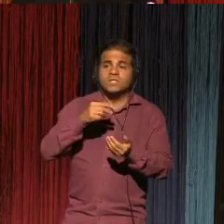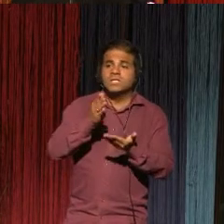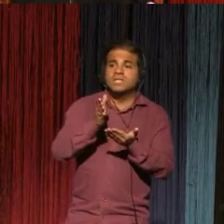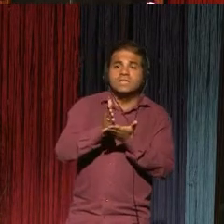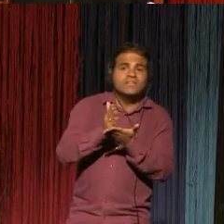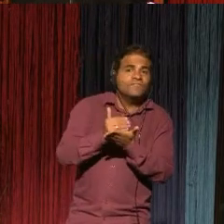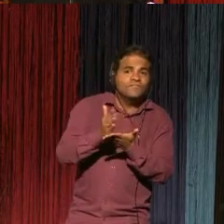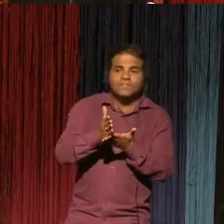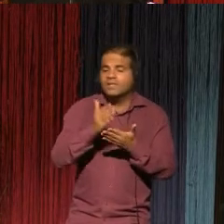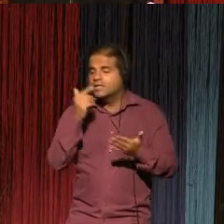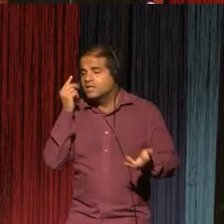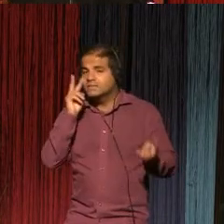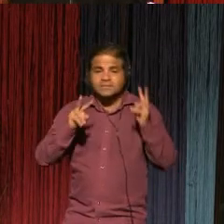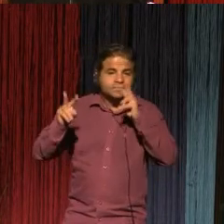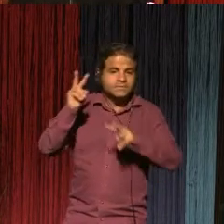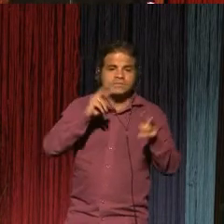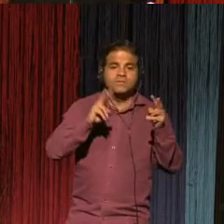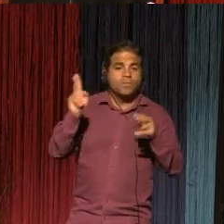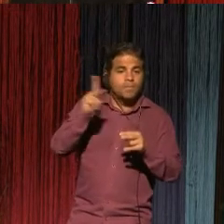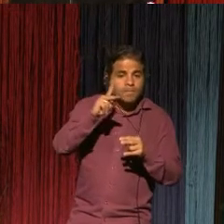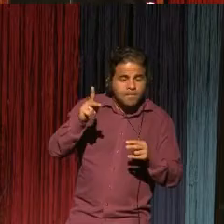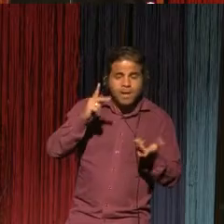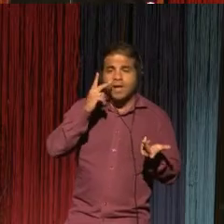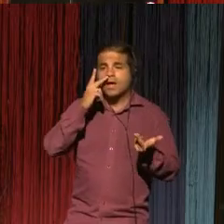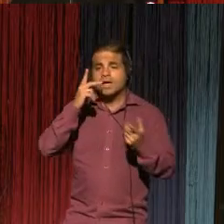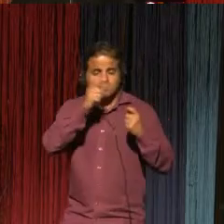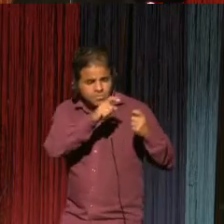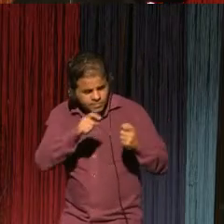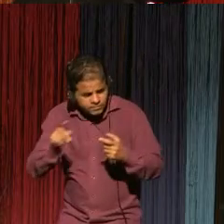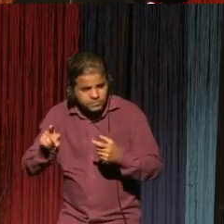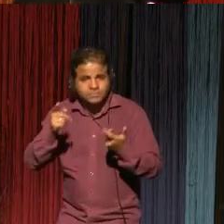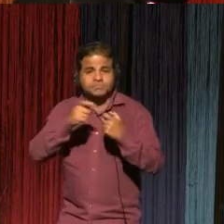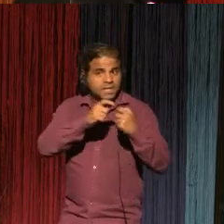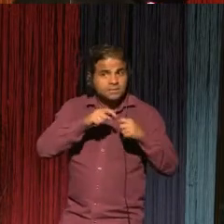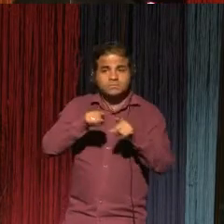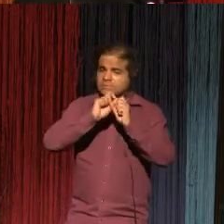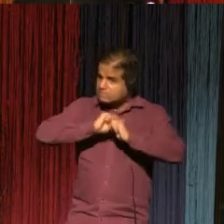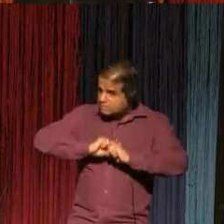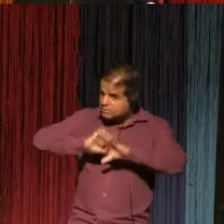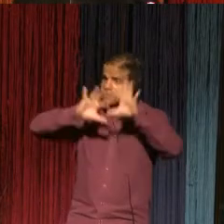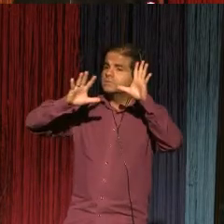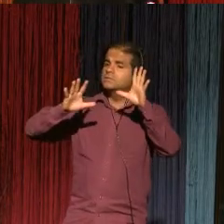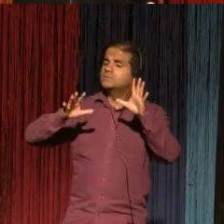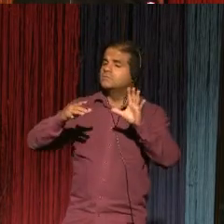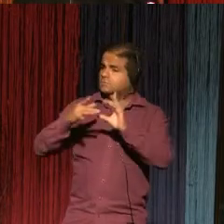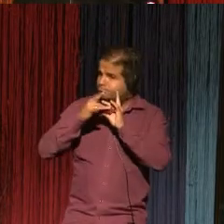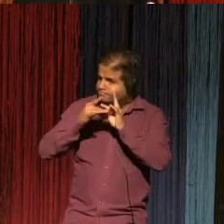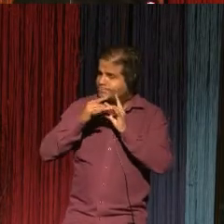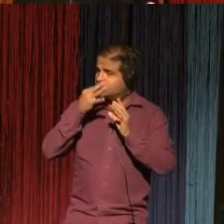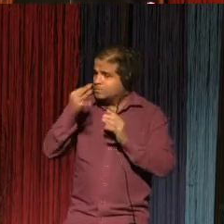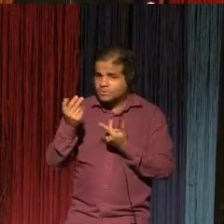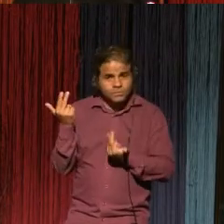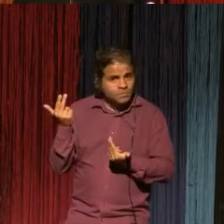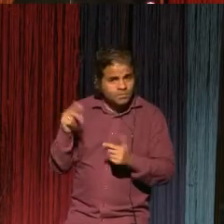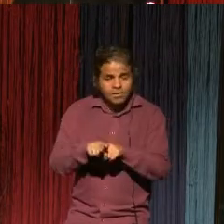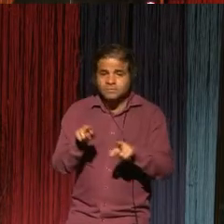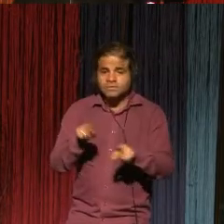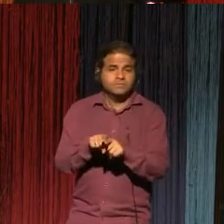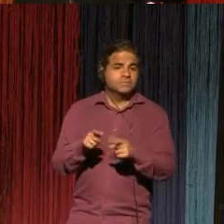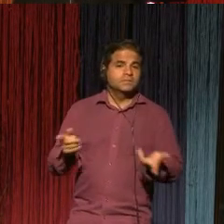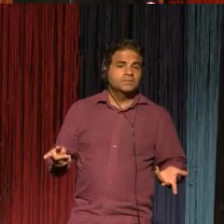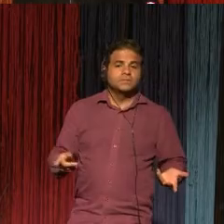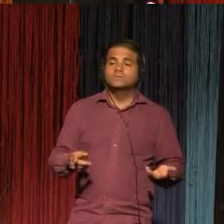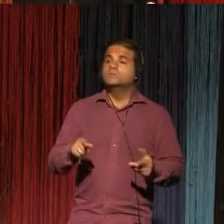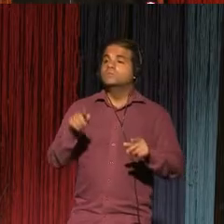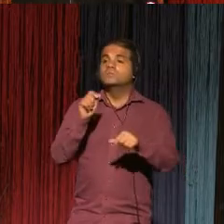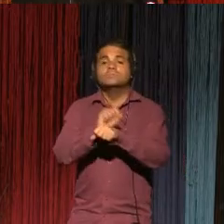você. Os pais, professores e médicos precisam deixar claríssimo que eles dividem essa opinião com você.